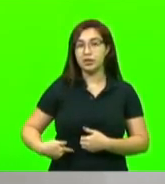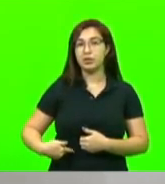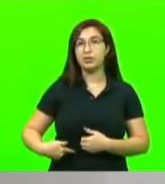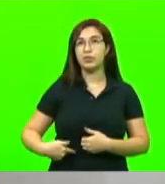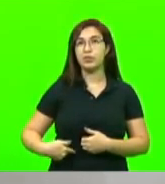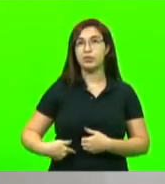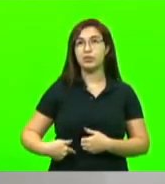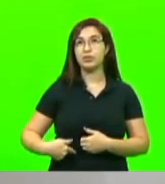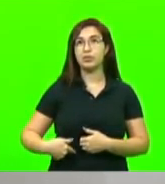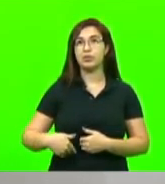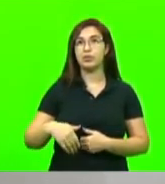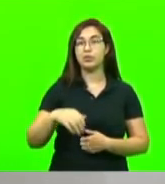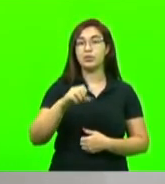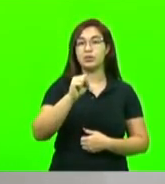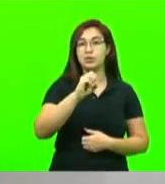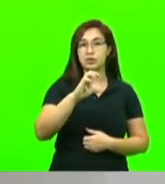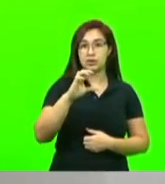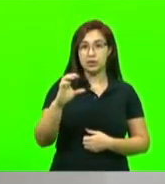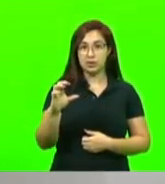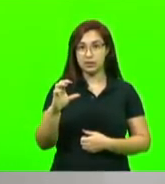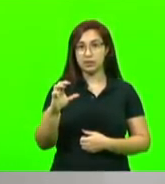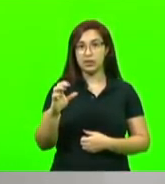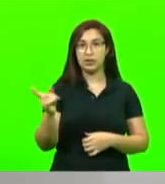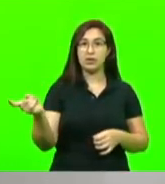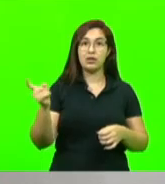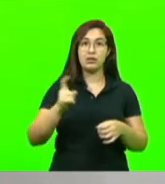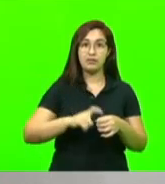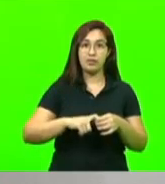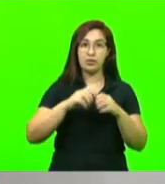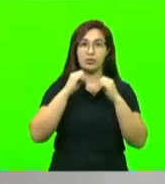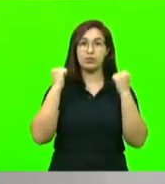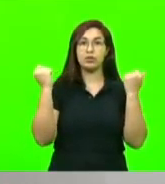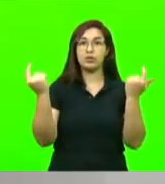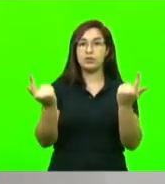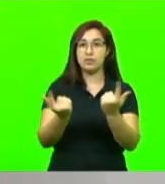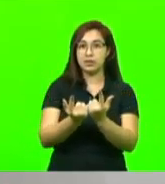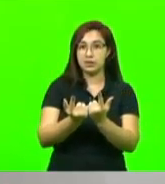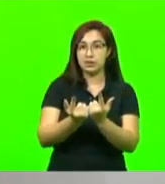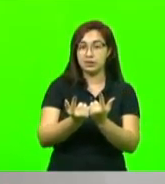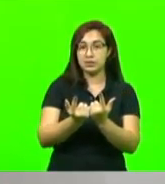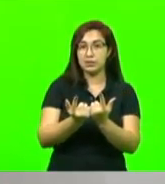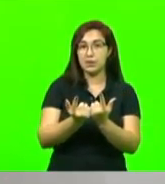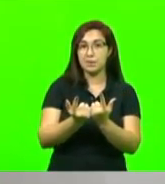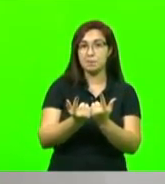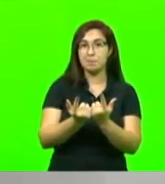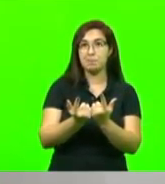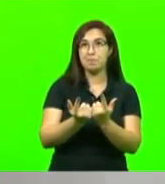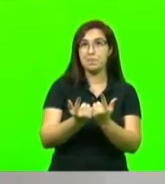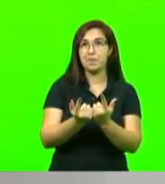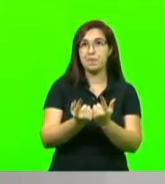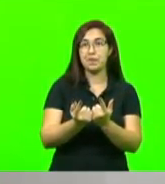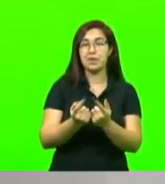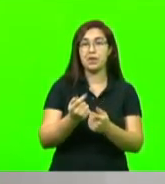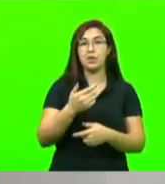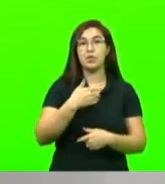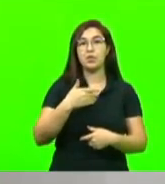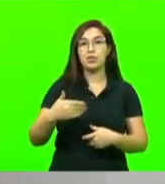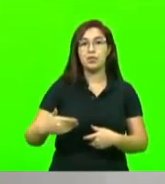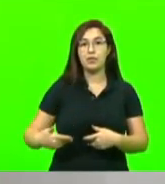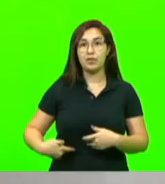Estado de Santa Catarina volta para a Assembleia Legislativa. O governador Heron